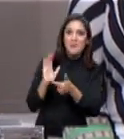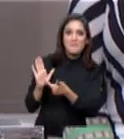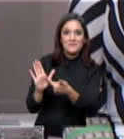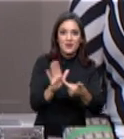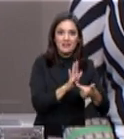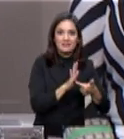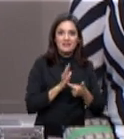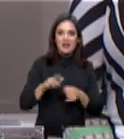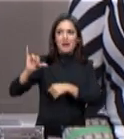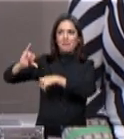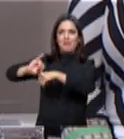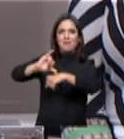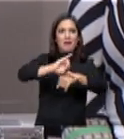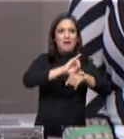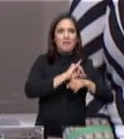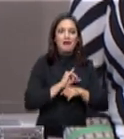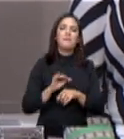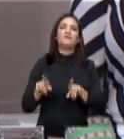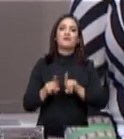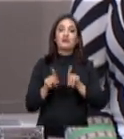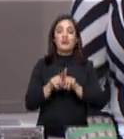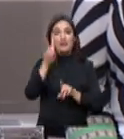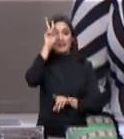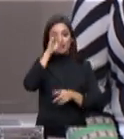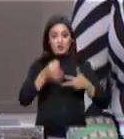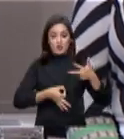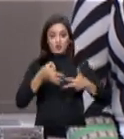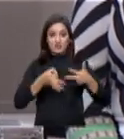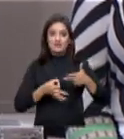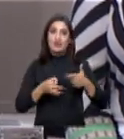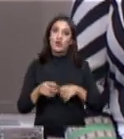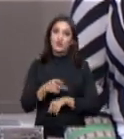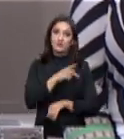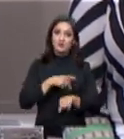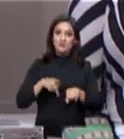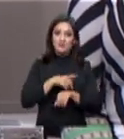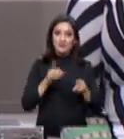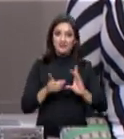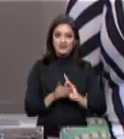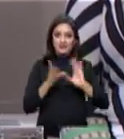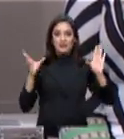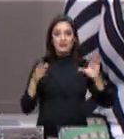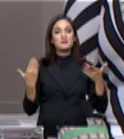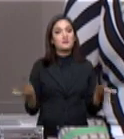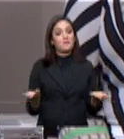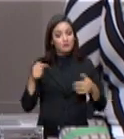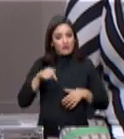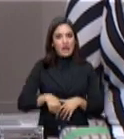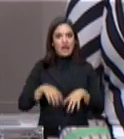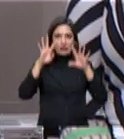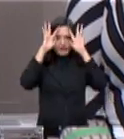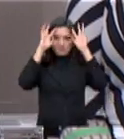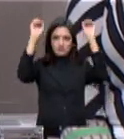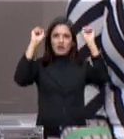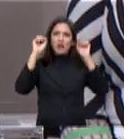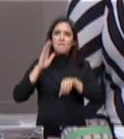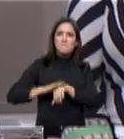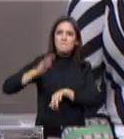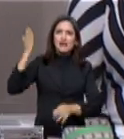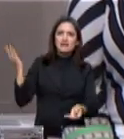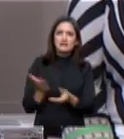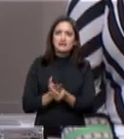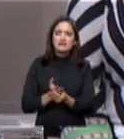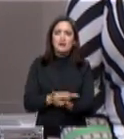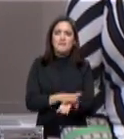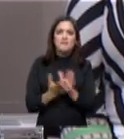esse sustentáculo do nosso Estado Democrático de Direito. Essa Corte Constitucional, que é a que mais julga processos no mundo,